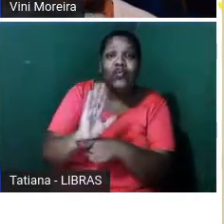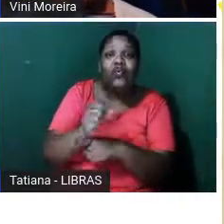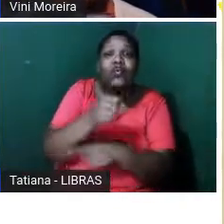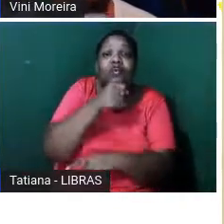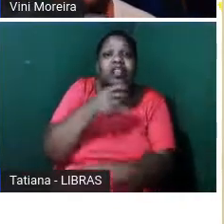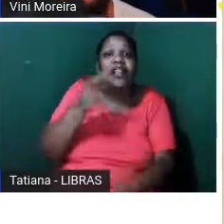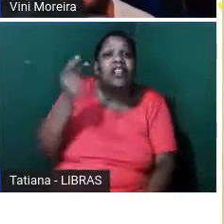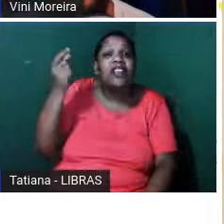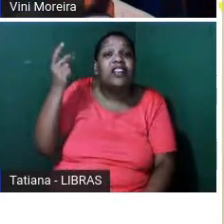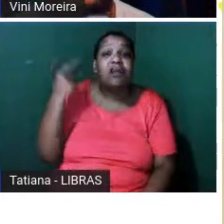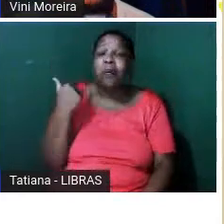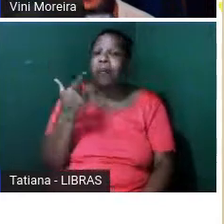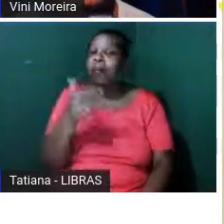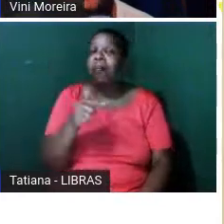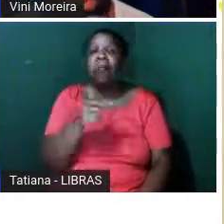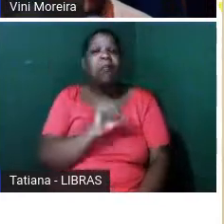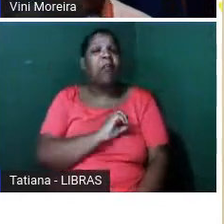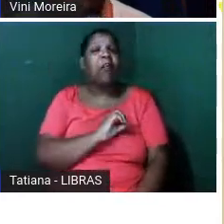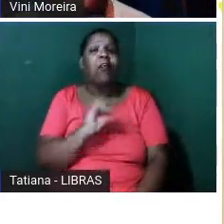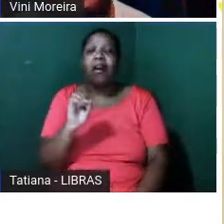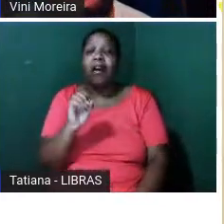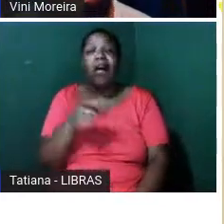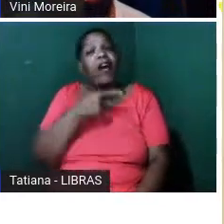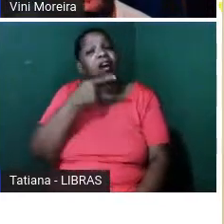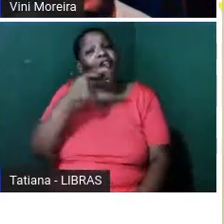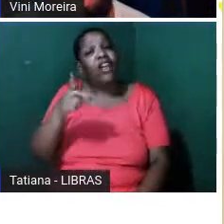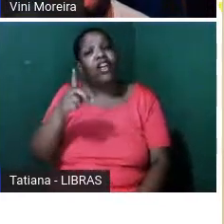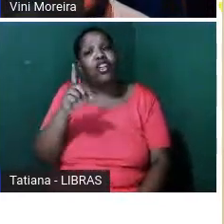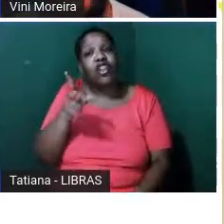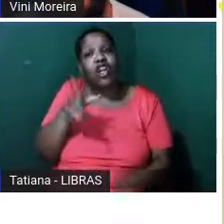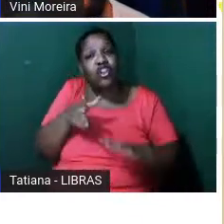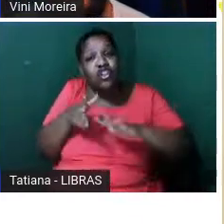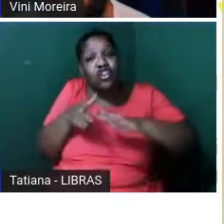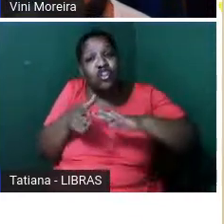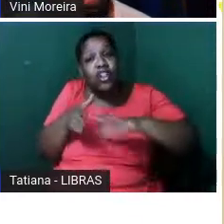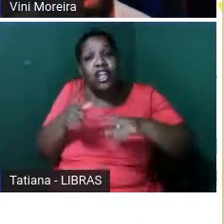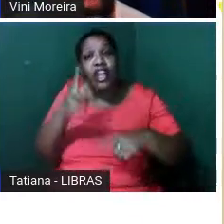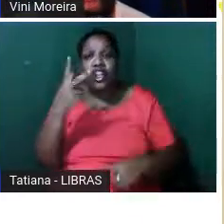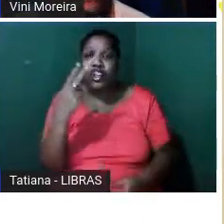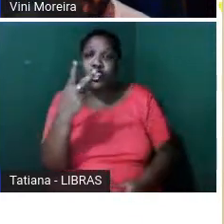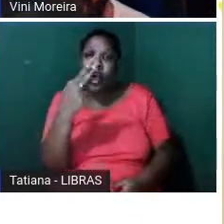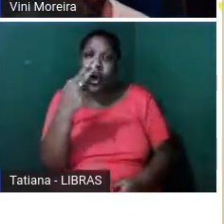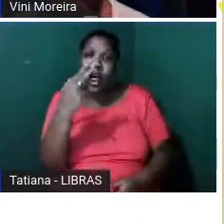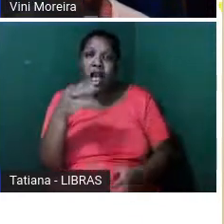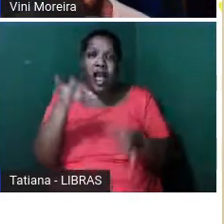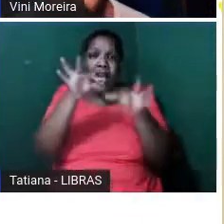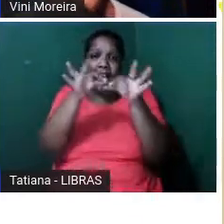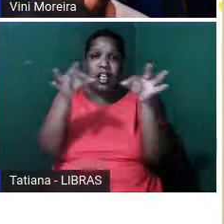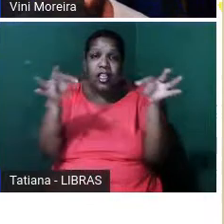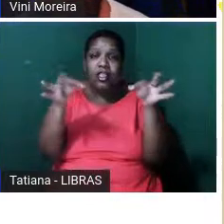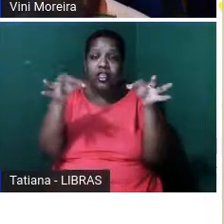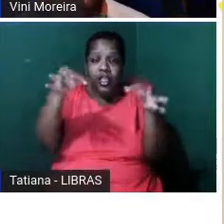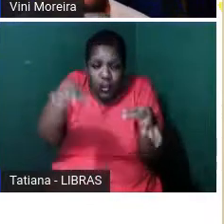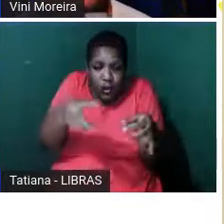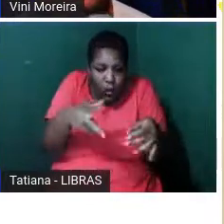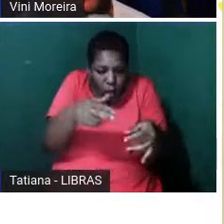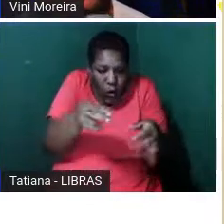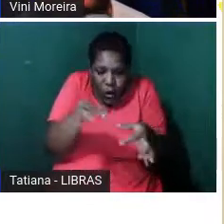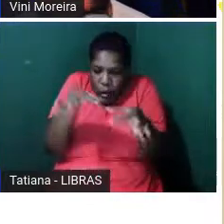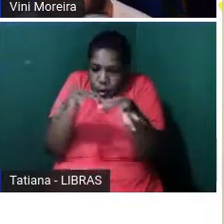eles não tinham esses tinham que nem eu falei uma tesoura e um durex e eles cortavam e eles grudavam